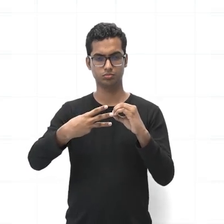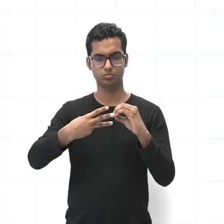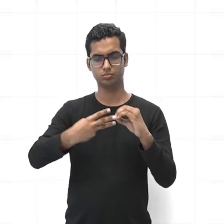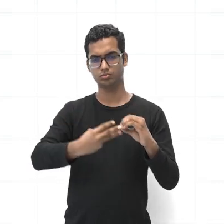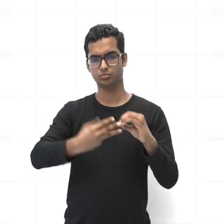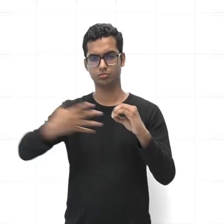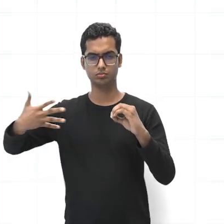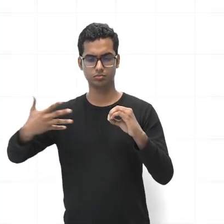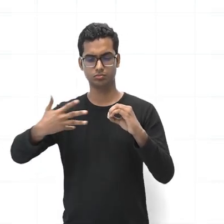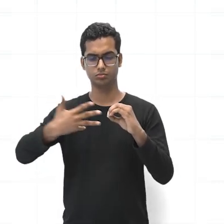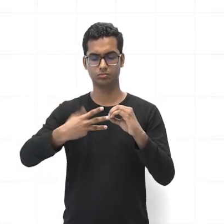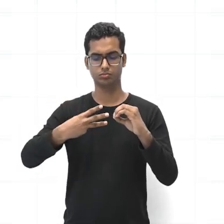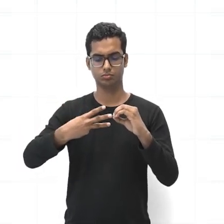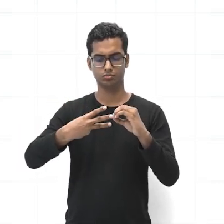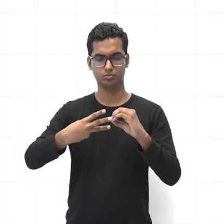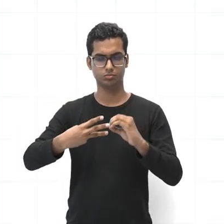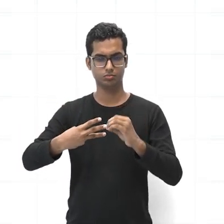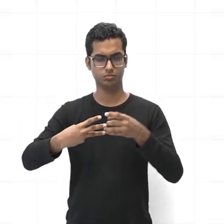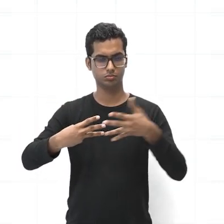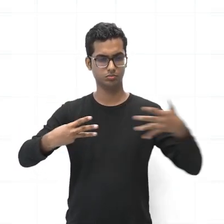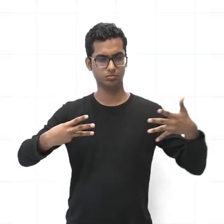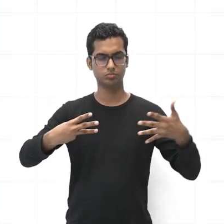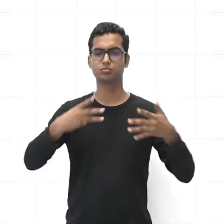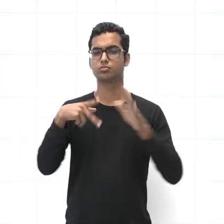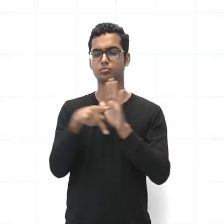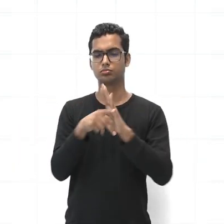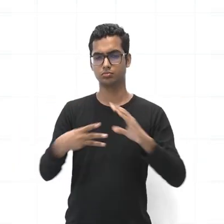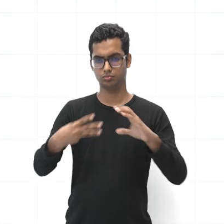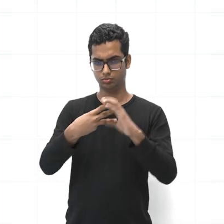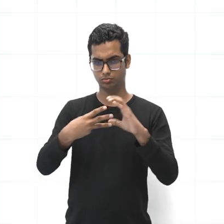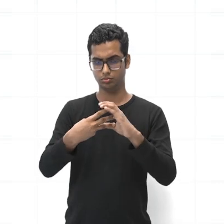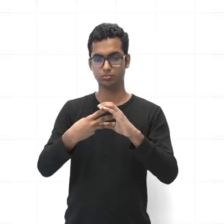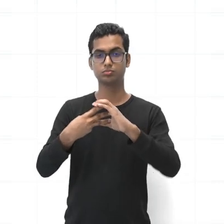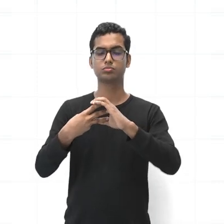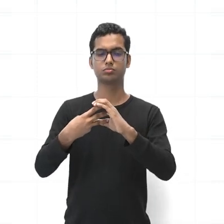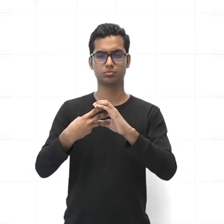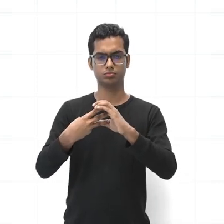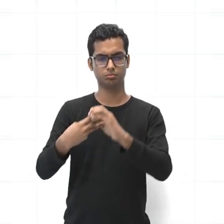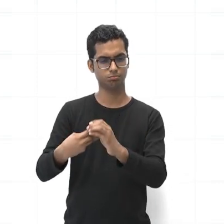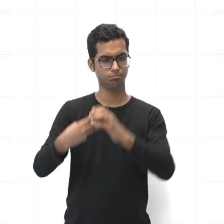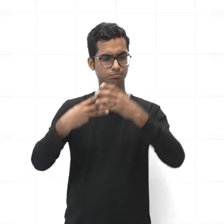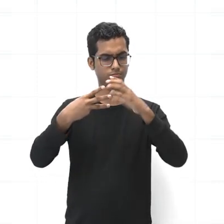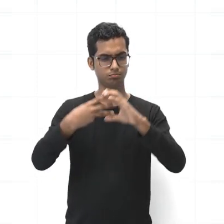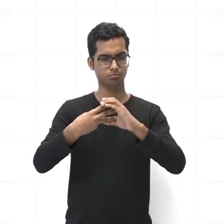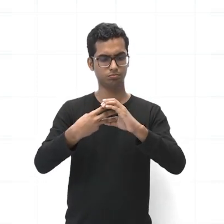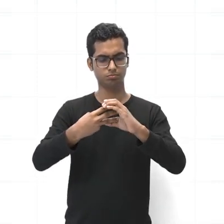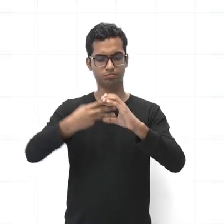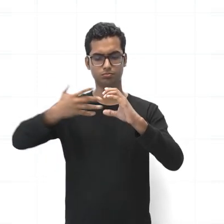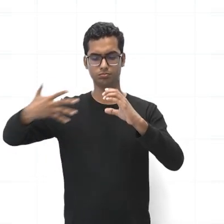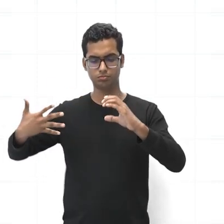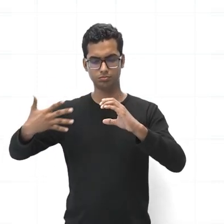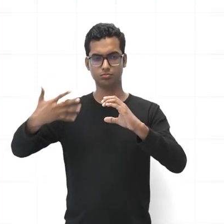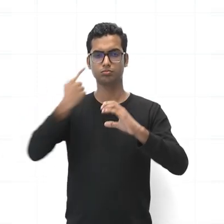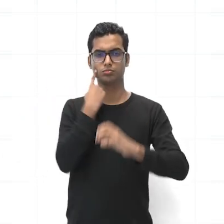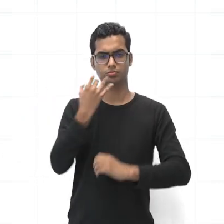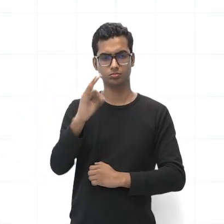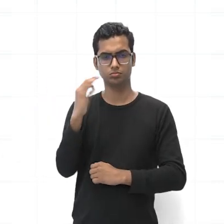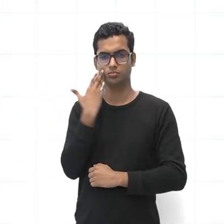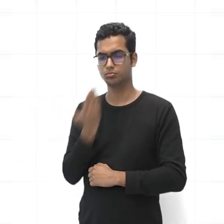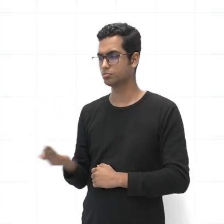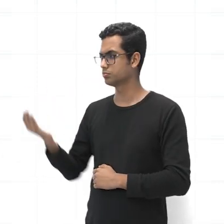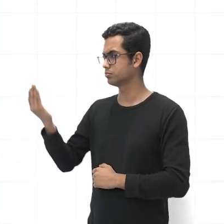várias células. E aí nós nos incluímos, fazemos parte dos organismos